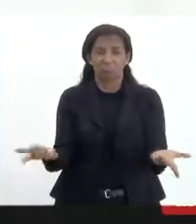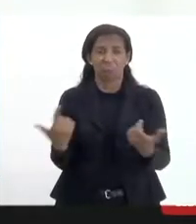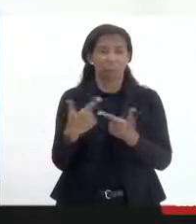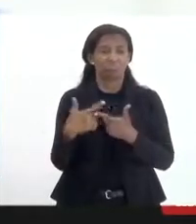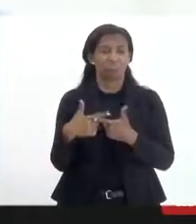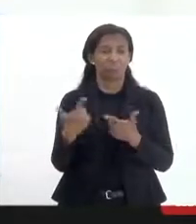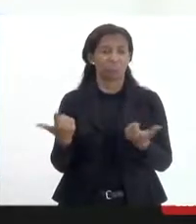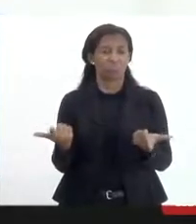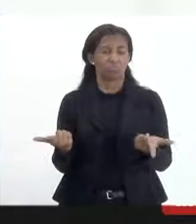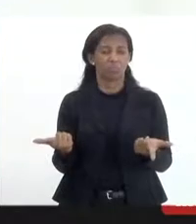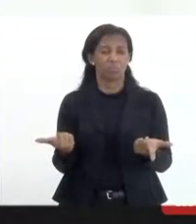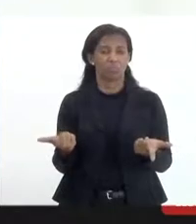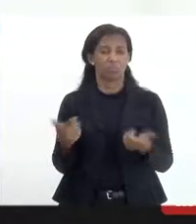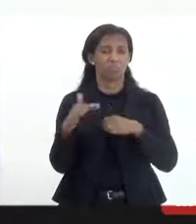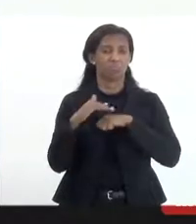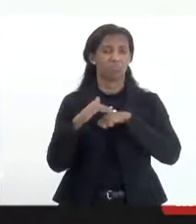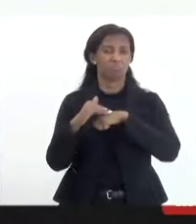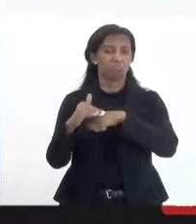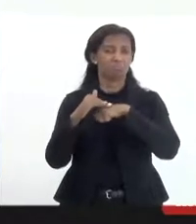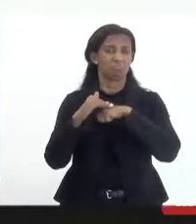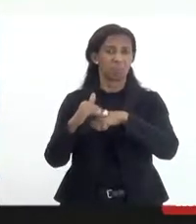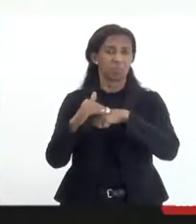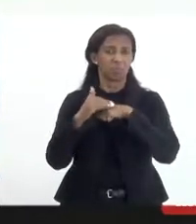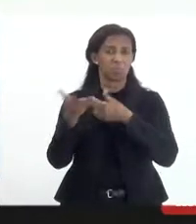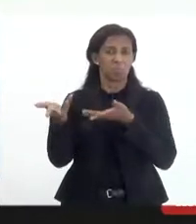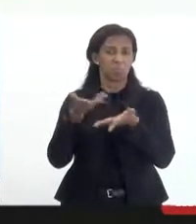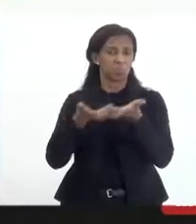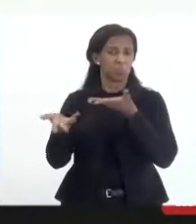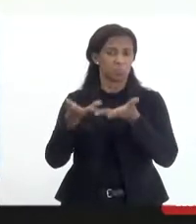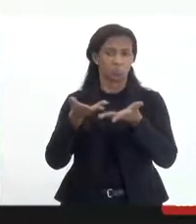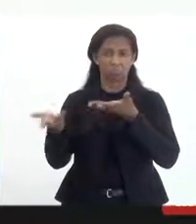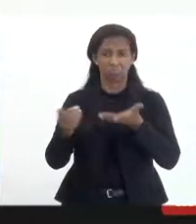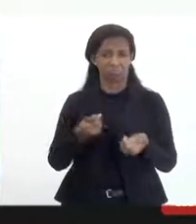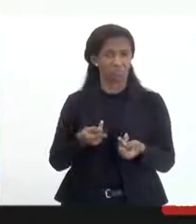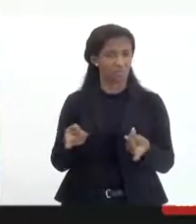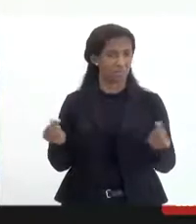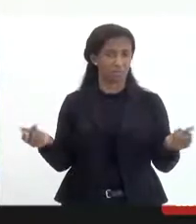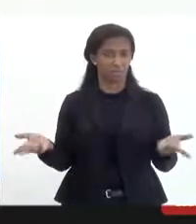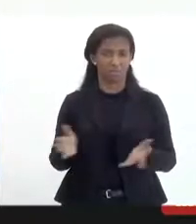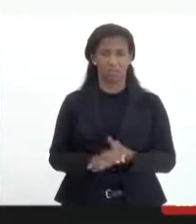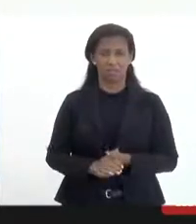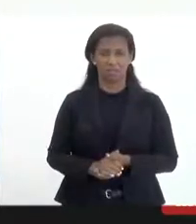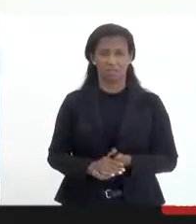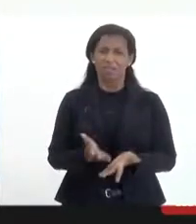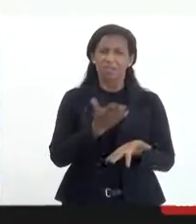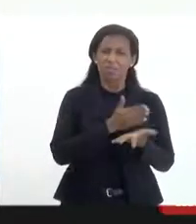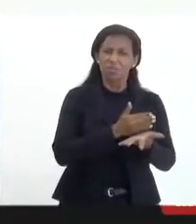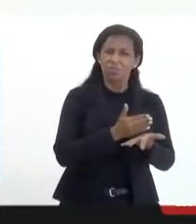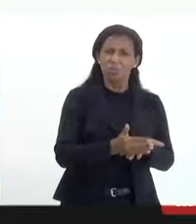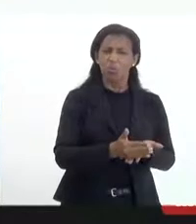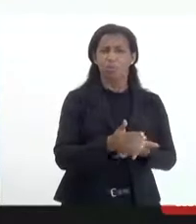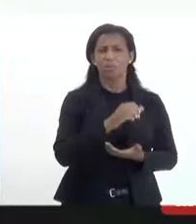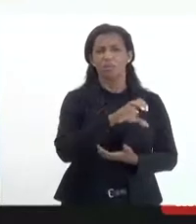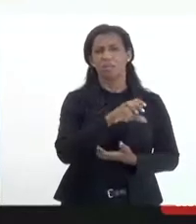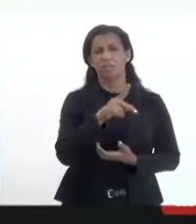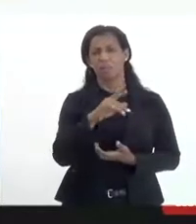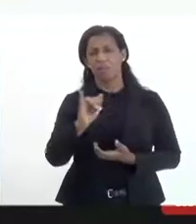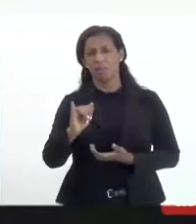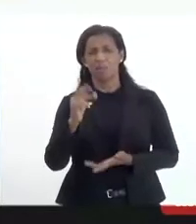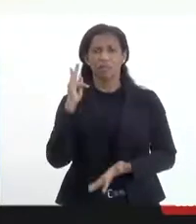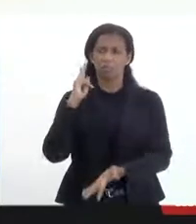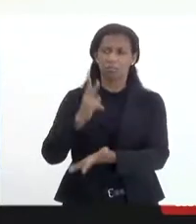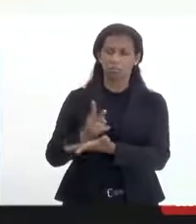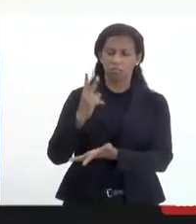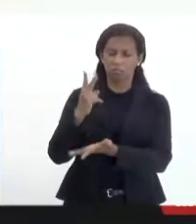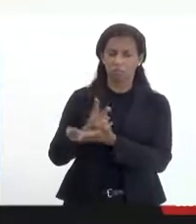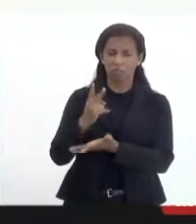há para que se tenha conversa, negociação, etc. Desde o início dessa CPI, eu tenho dito que a